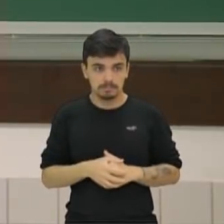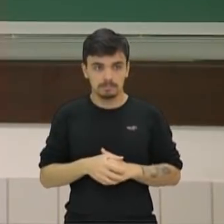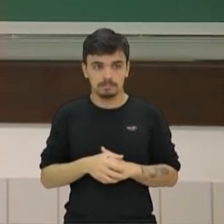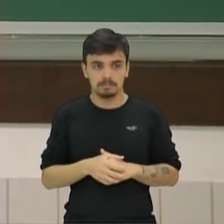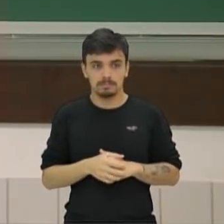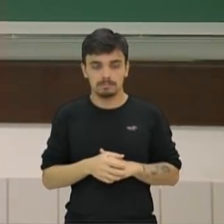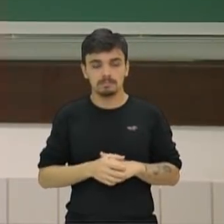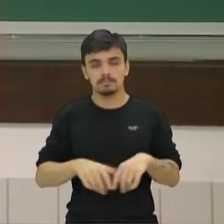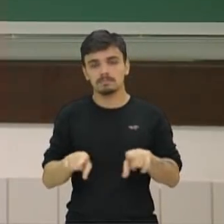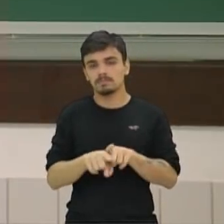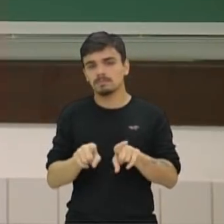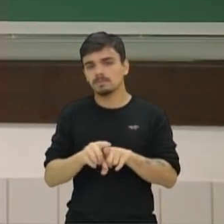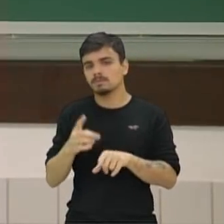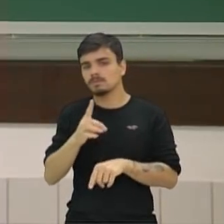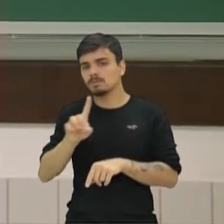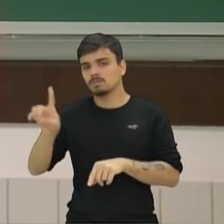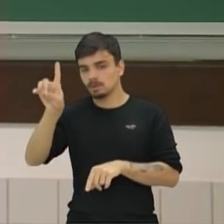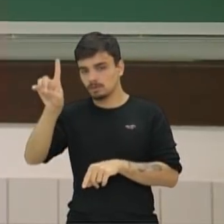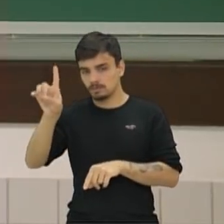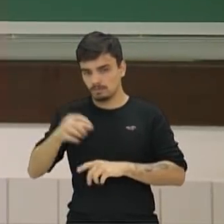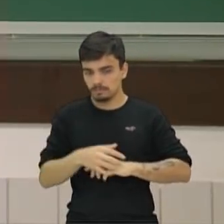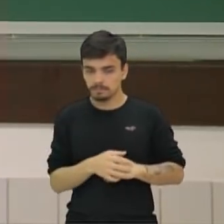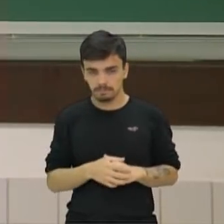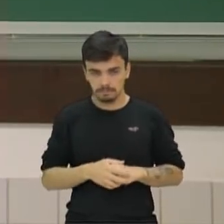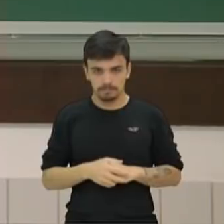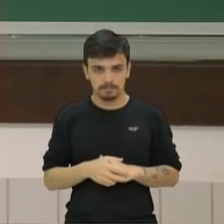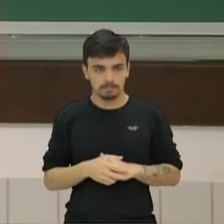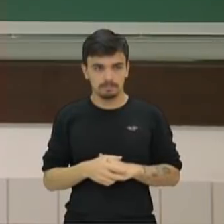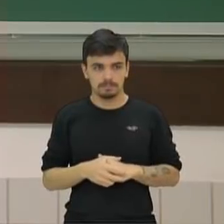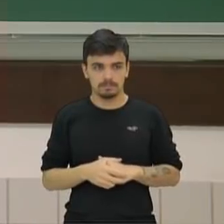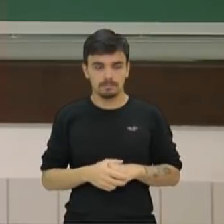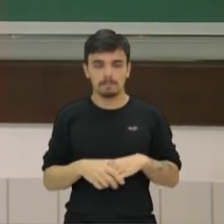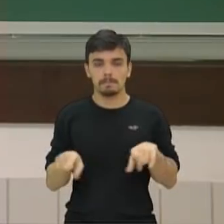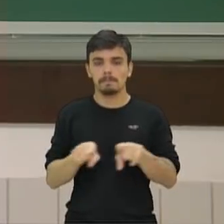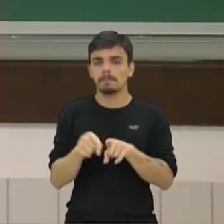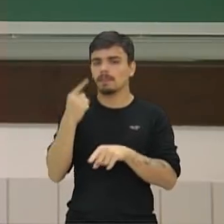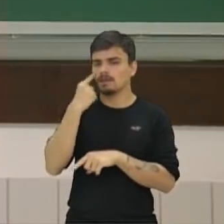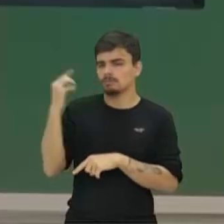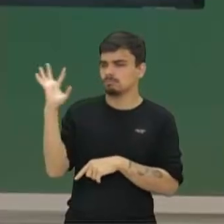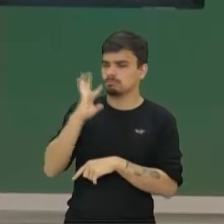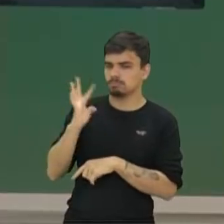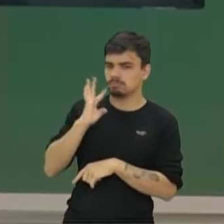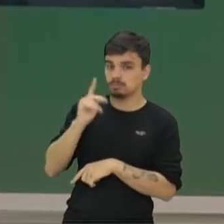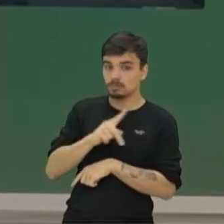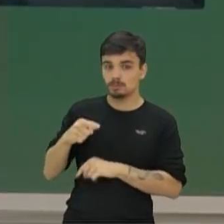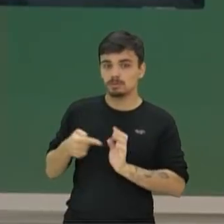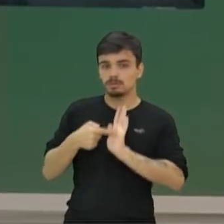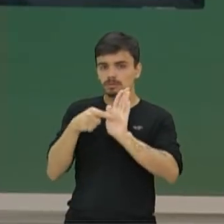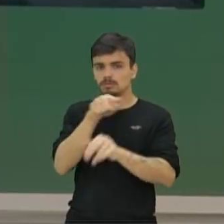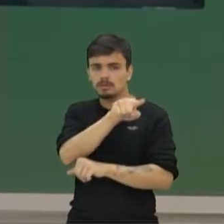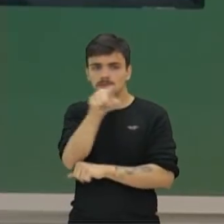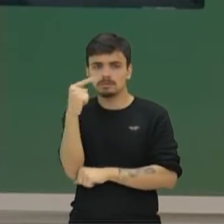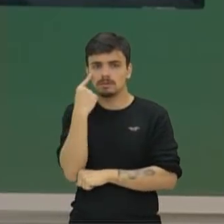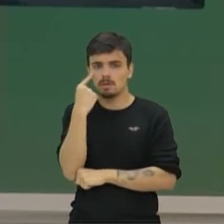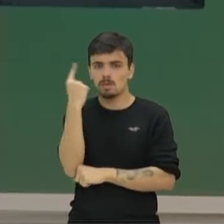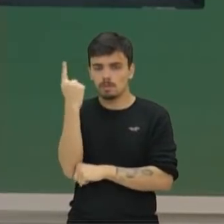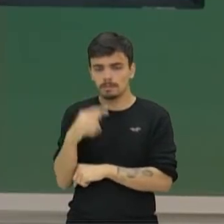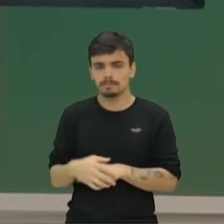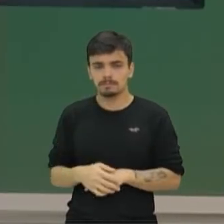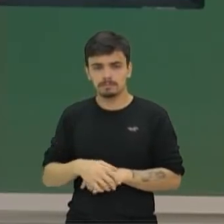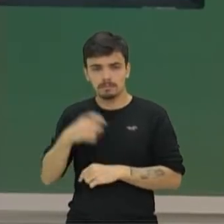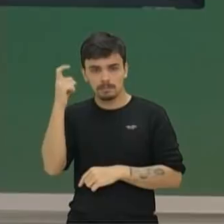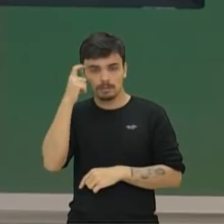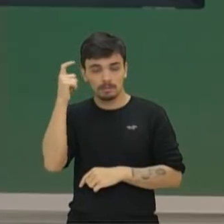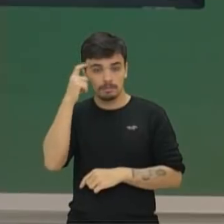lá, óbvio, o individualismo. Olha que bacana que a professora trouxe para vocês o